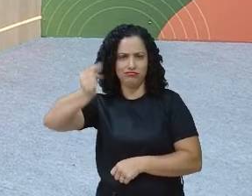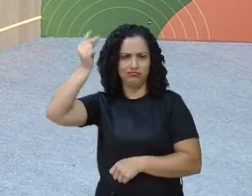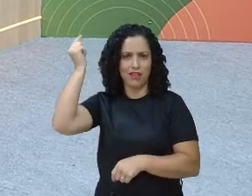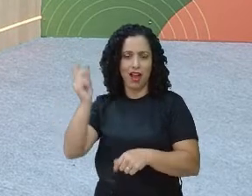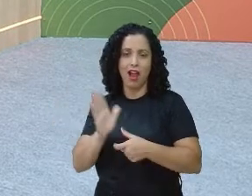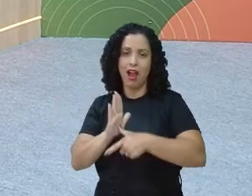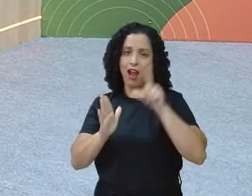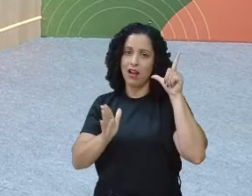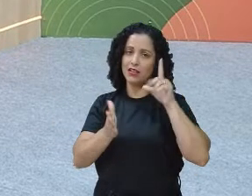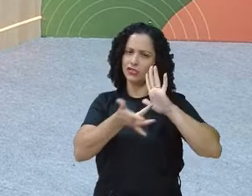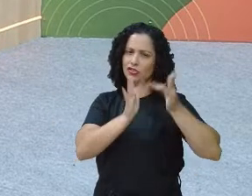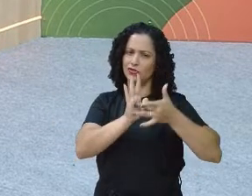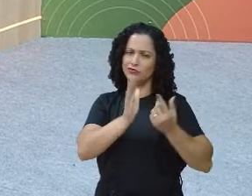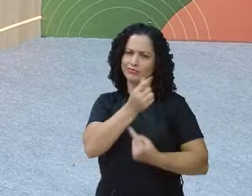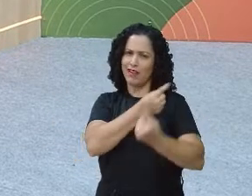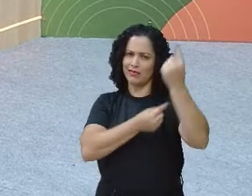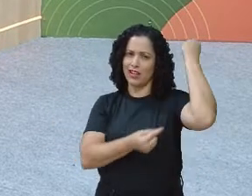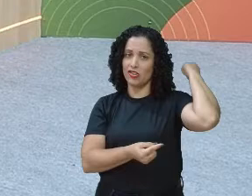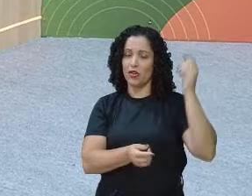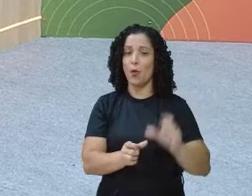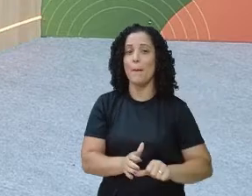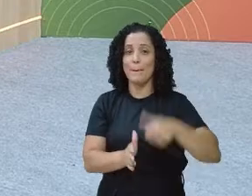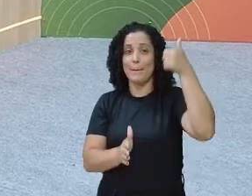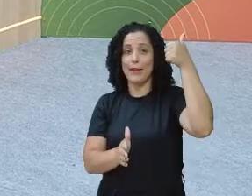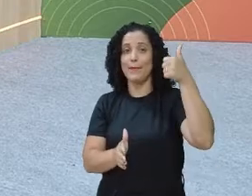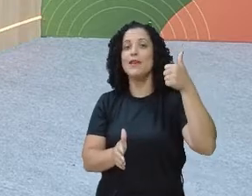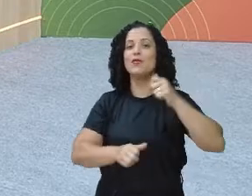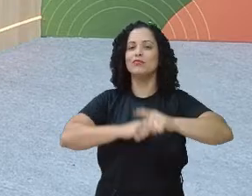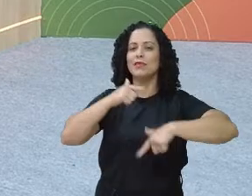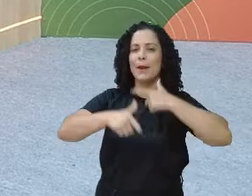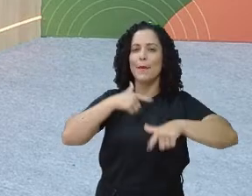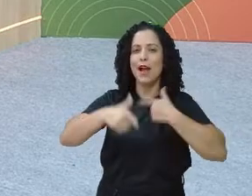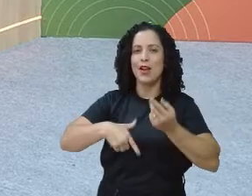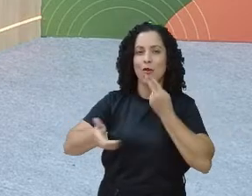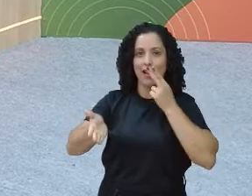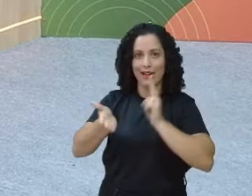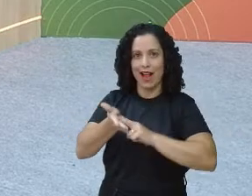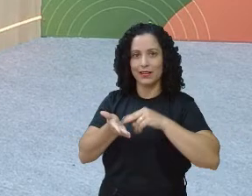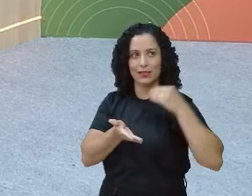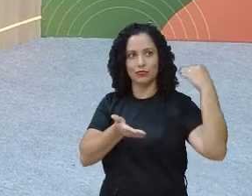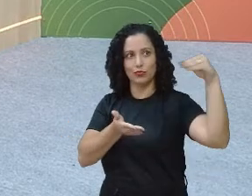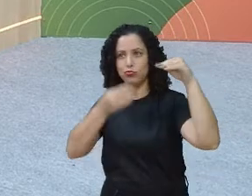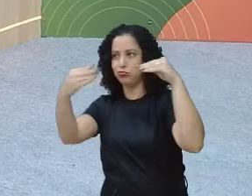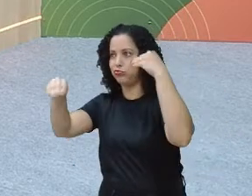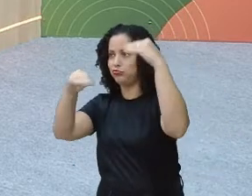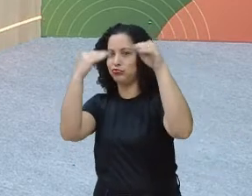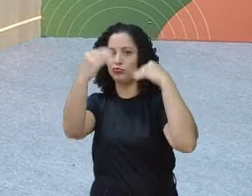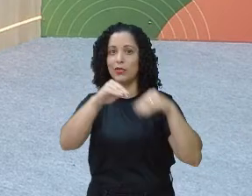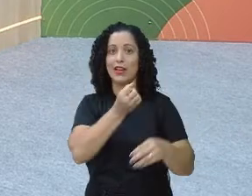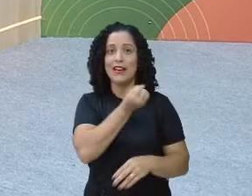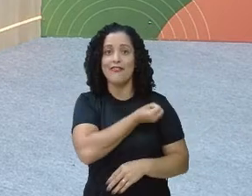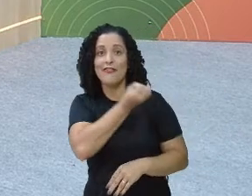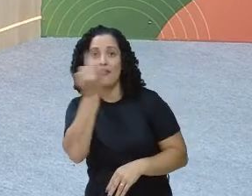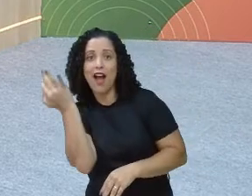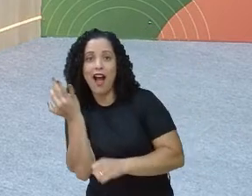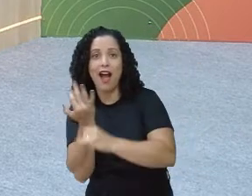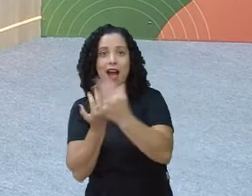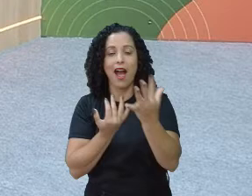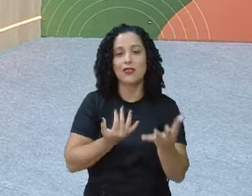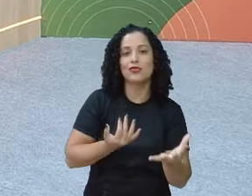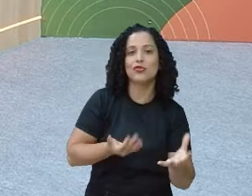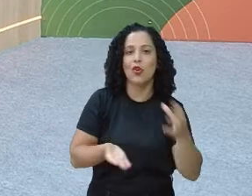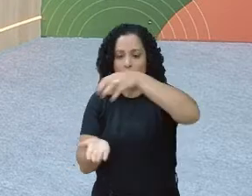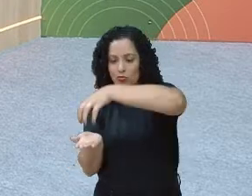primeiro correio, eficiente no mundo. Havia centenas de estações espalhadas por todo